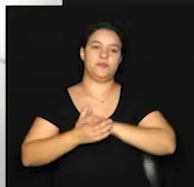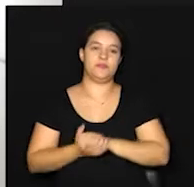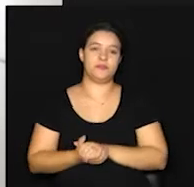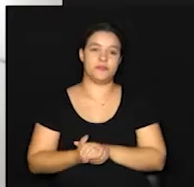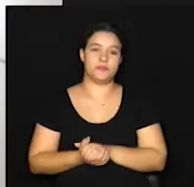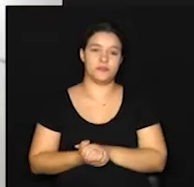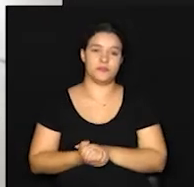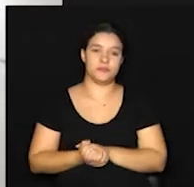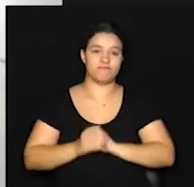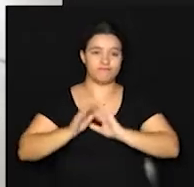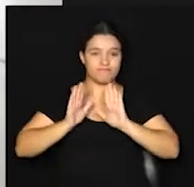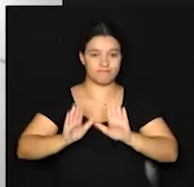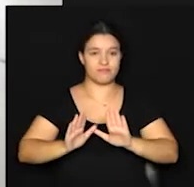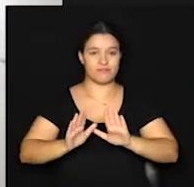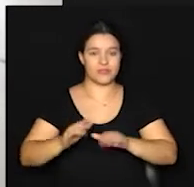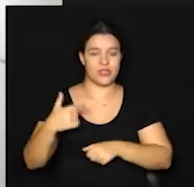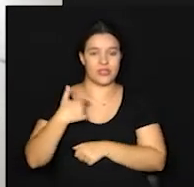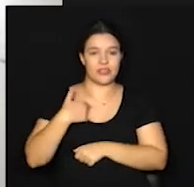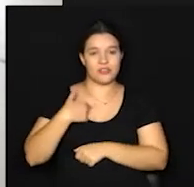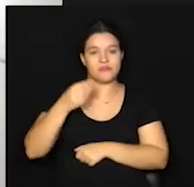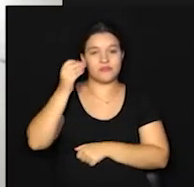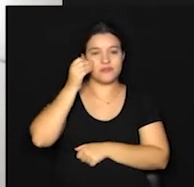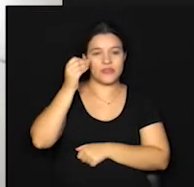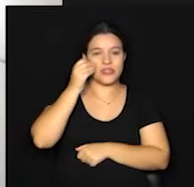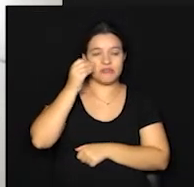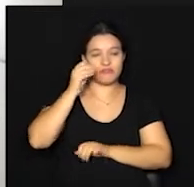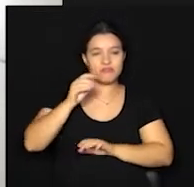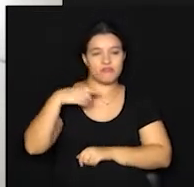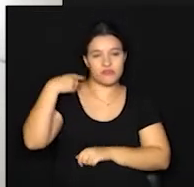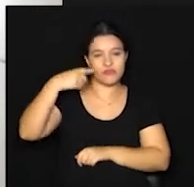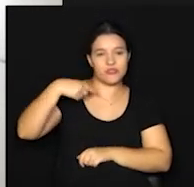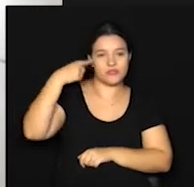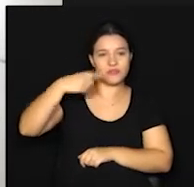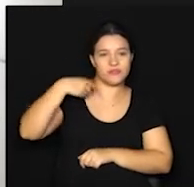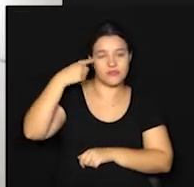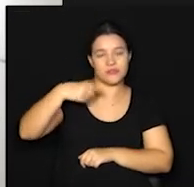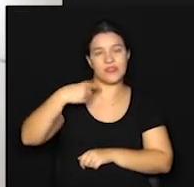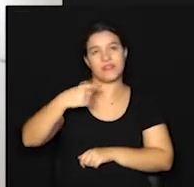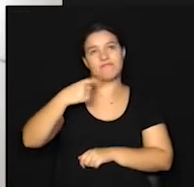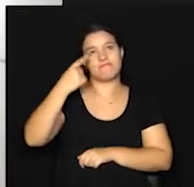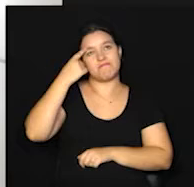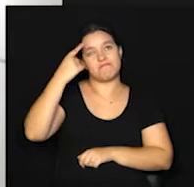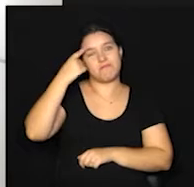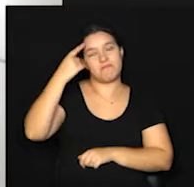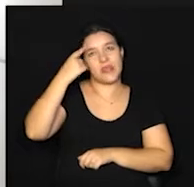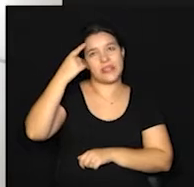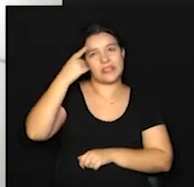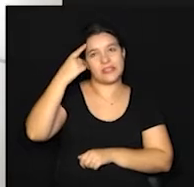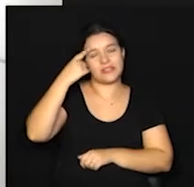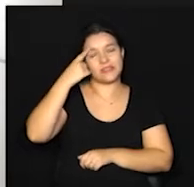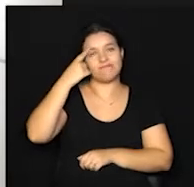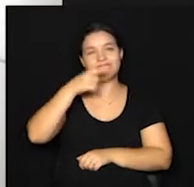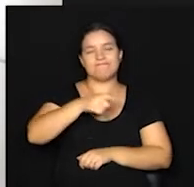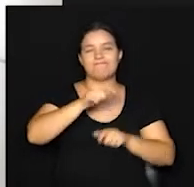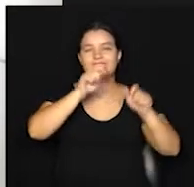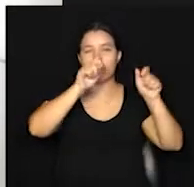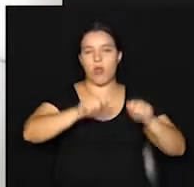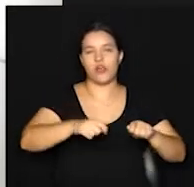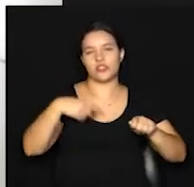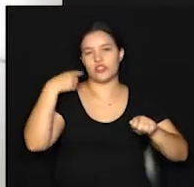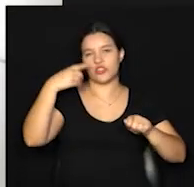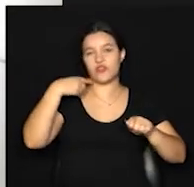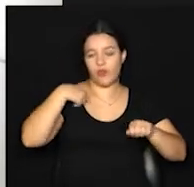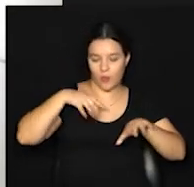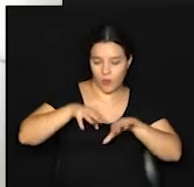paradigmas, mas eu realmente fiz Direito na ilusão de que aquilo poderia me